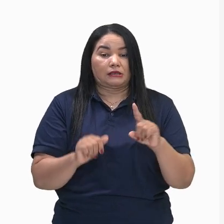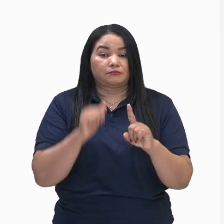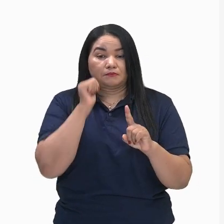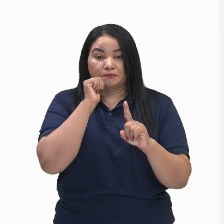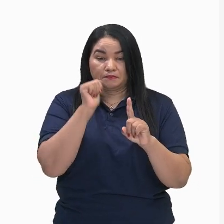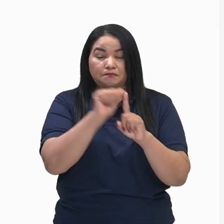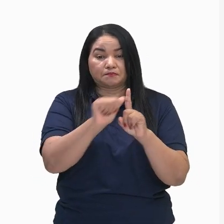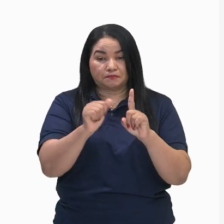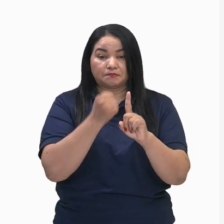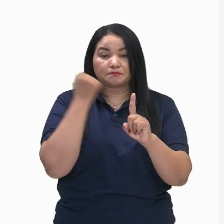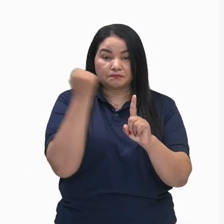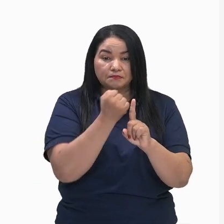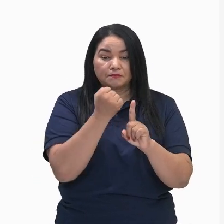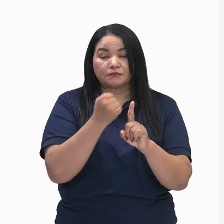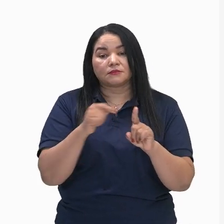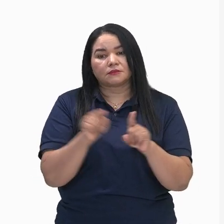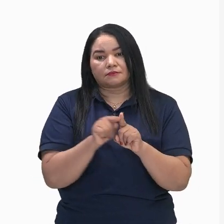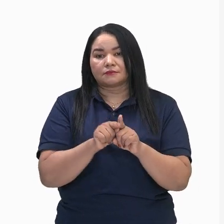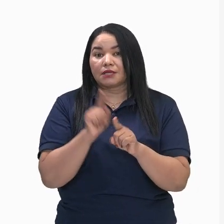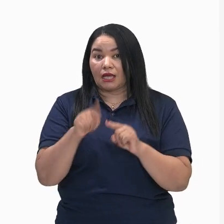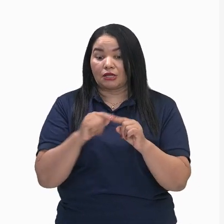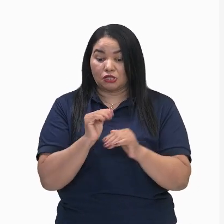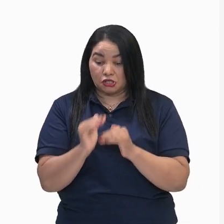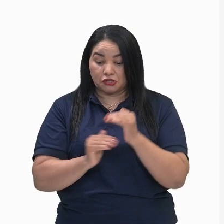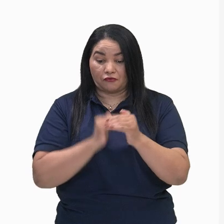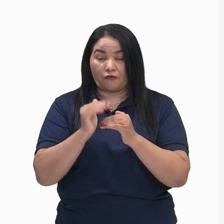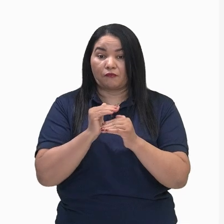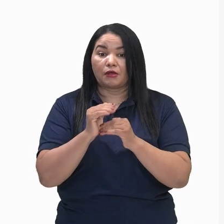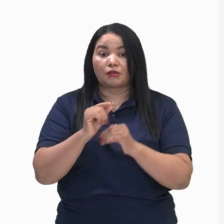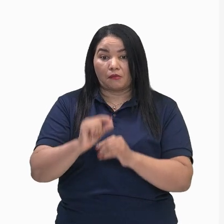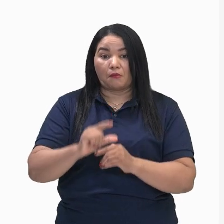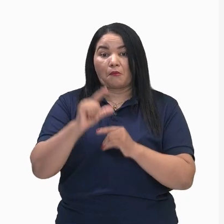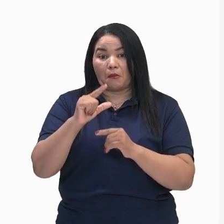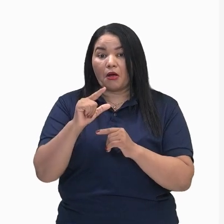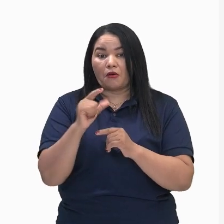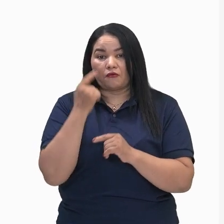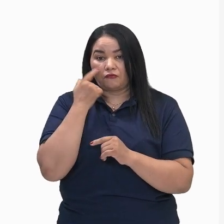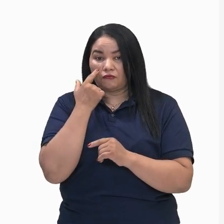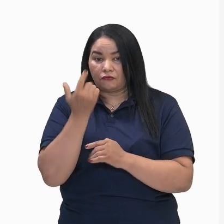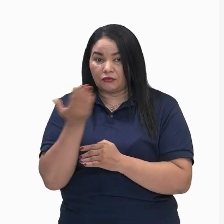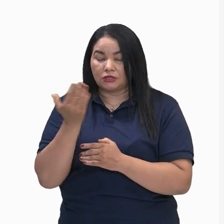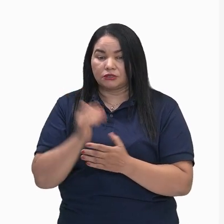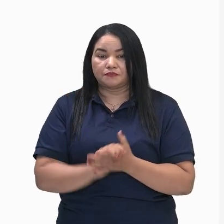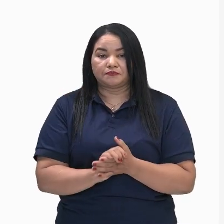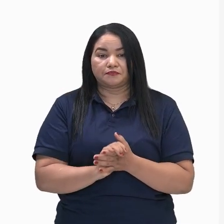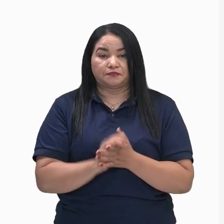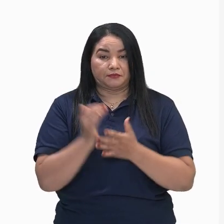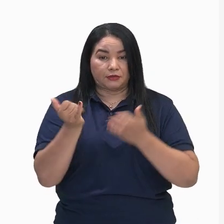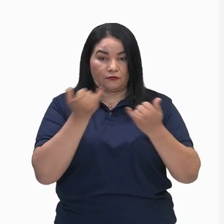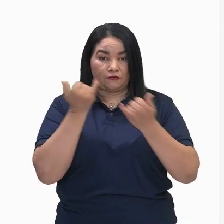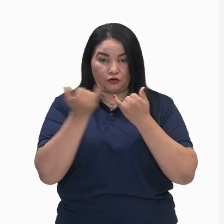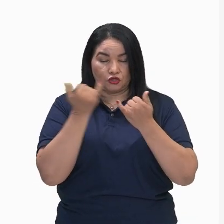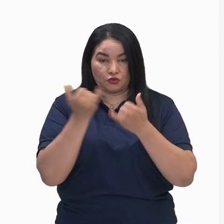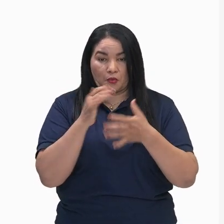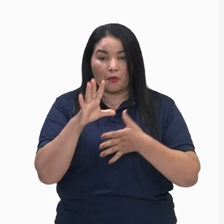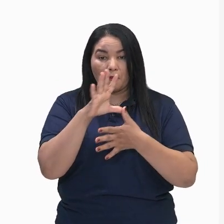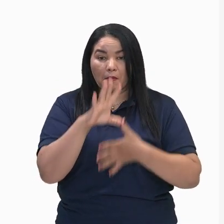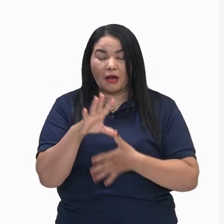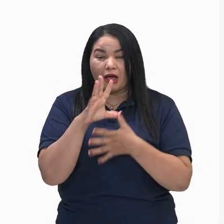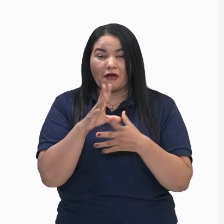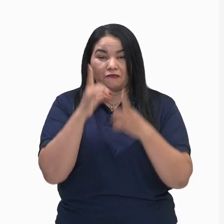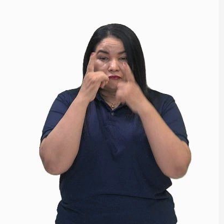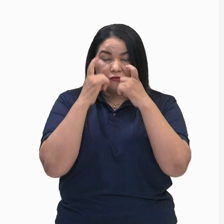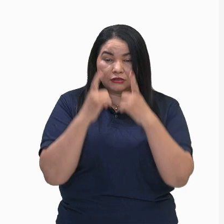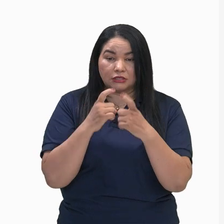Souza. Como é o desenvolvimento? É maior, gente. Vamos acompanhar aqui comigo. Dados do mapa da violência